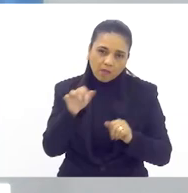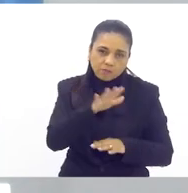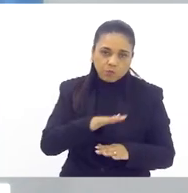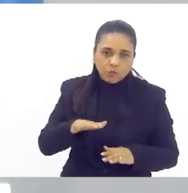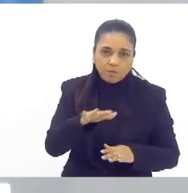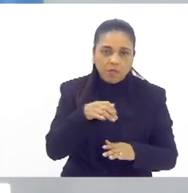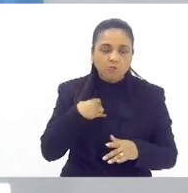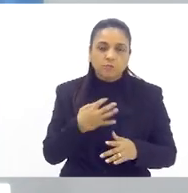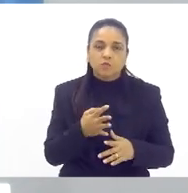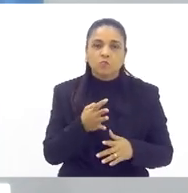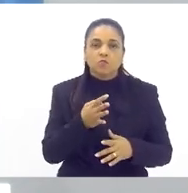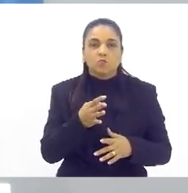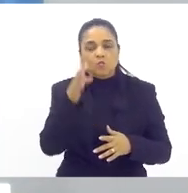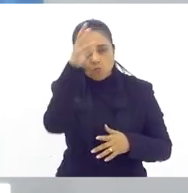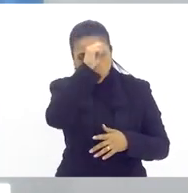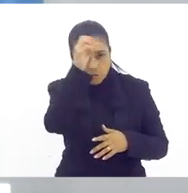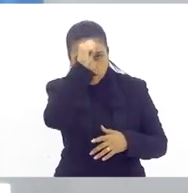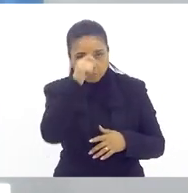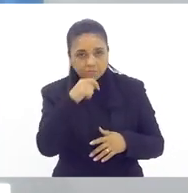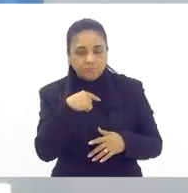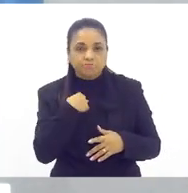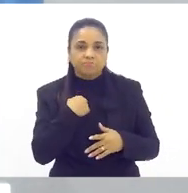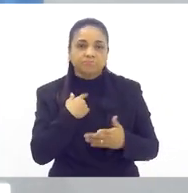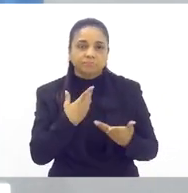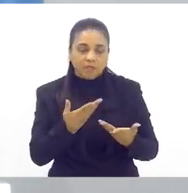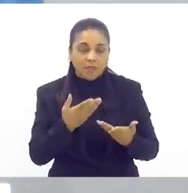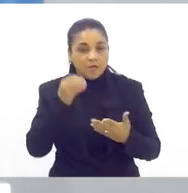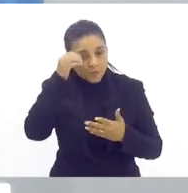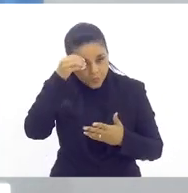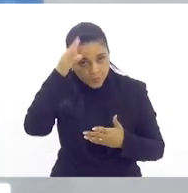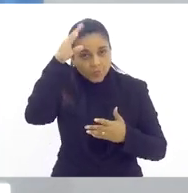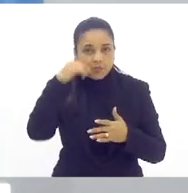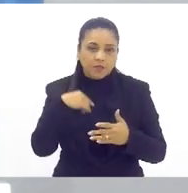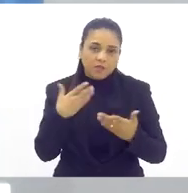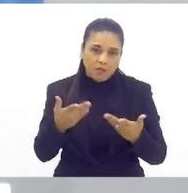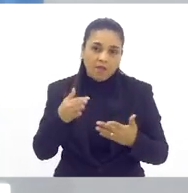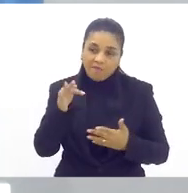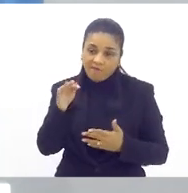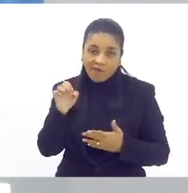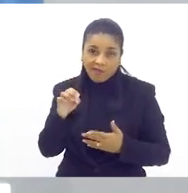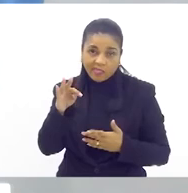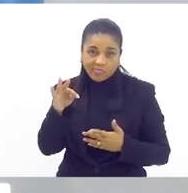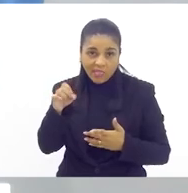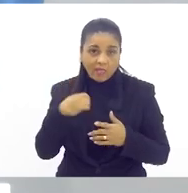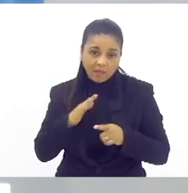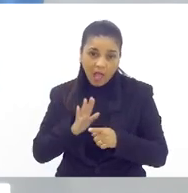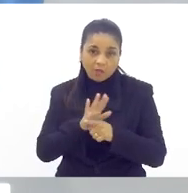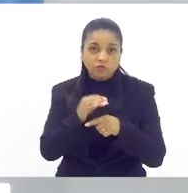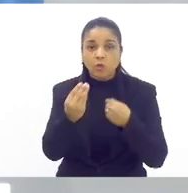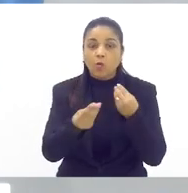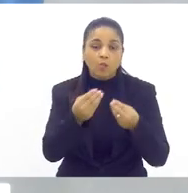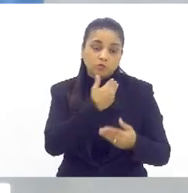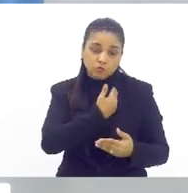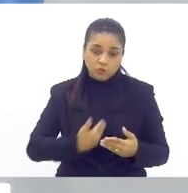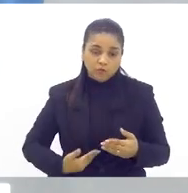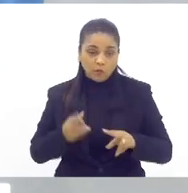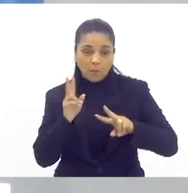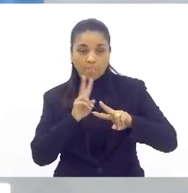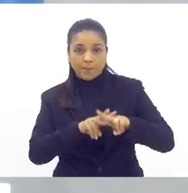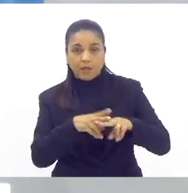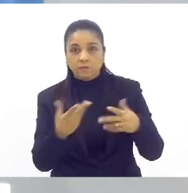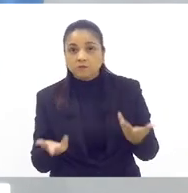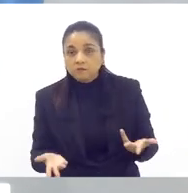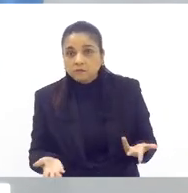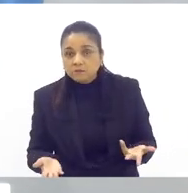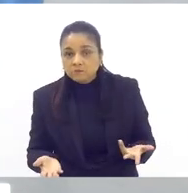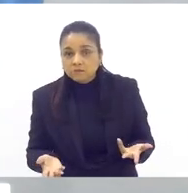ocorra a Elaine falou se o que a Faetec da asas não adianta faz Até que dá se o governo põe a gente na gaiola né então